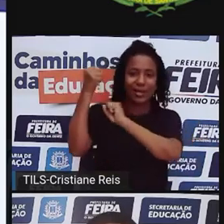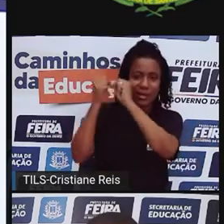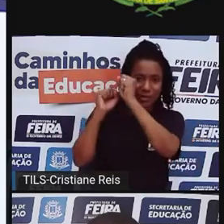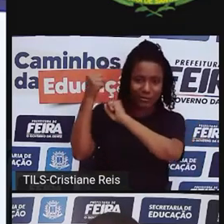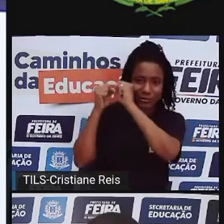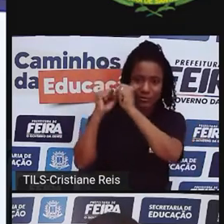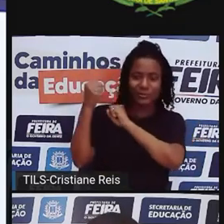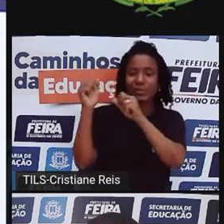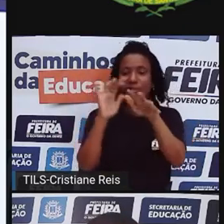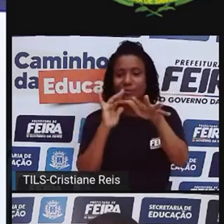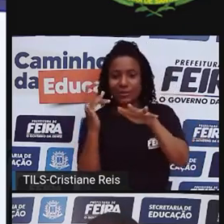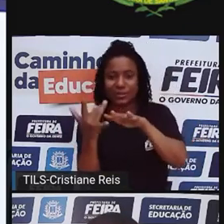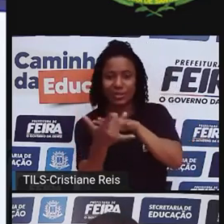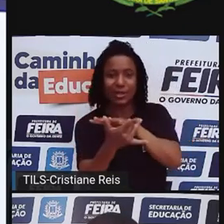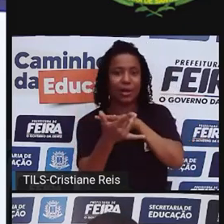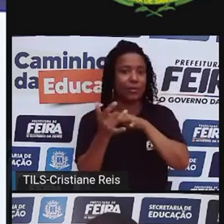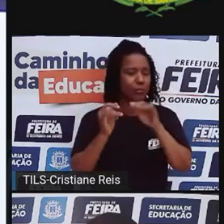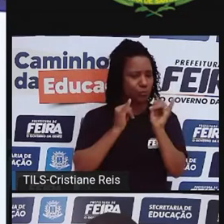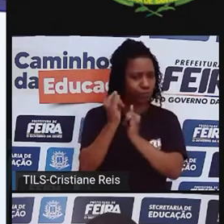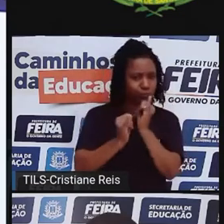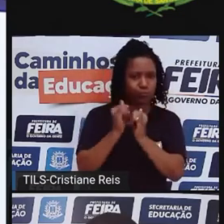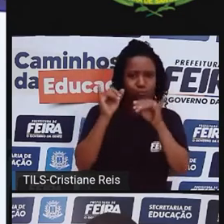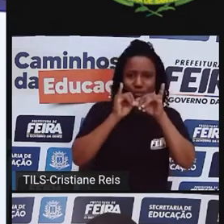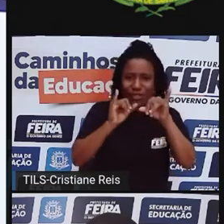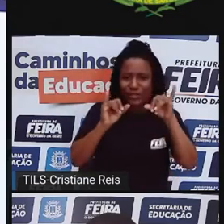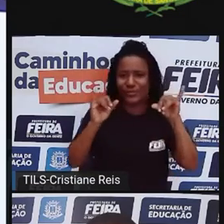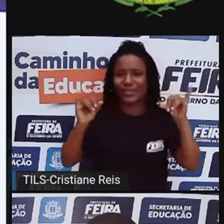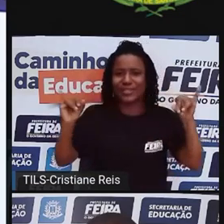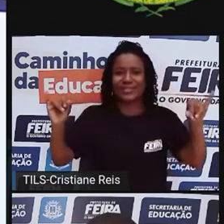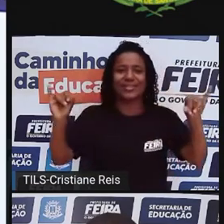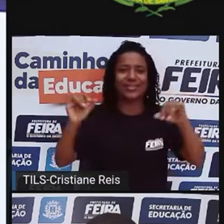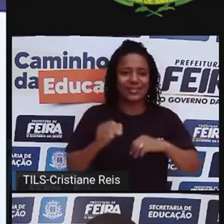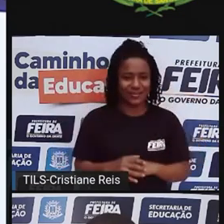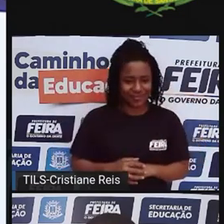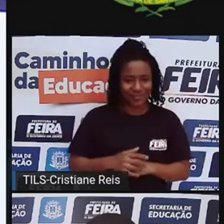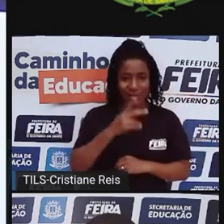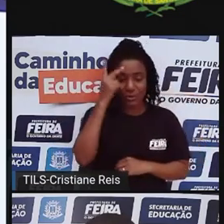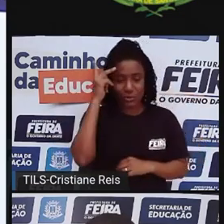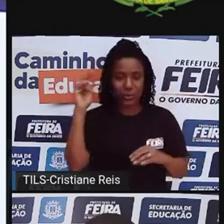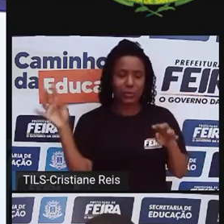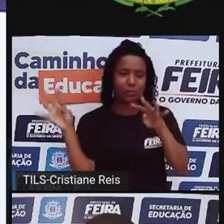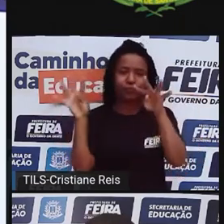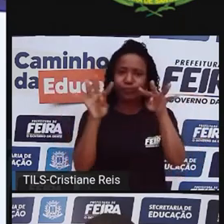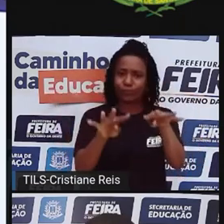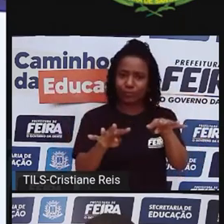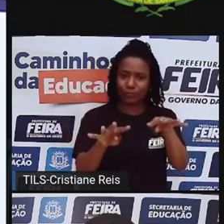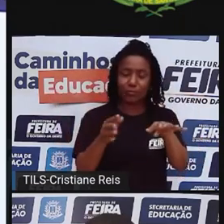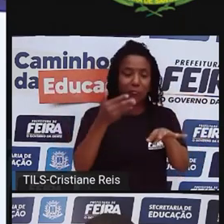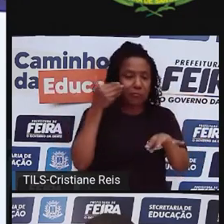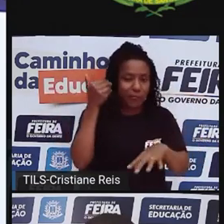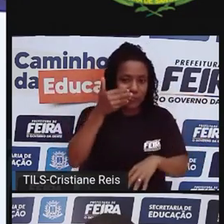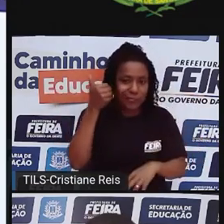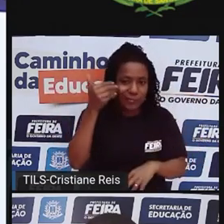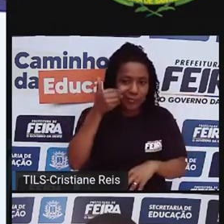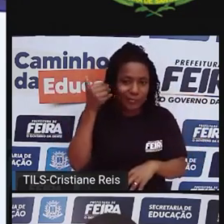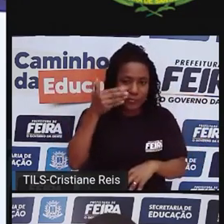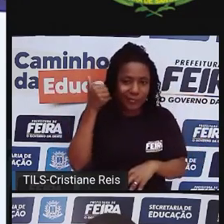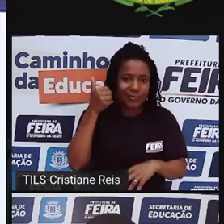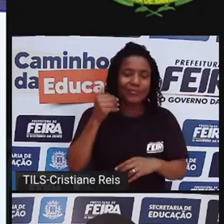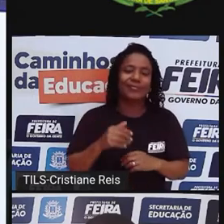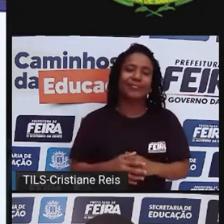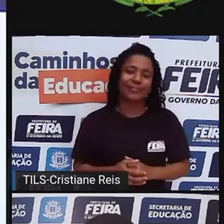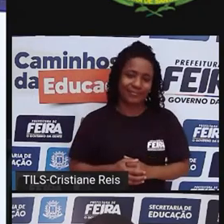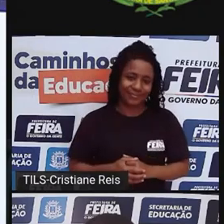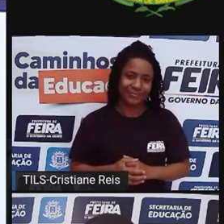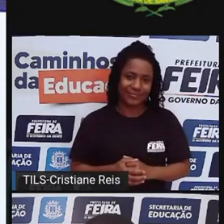sociais, a divulgação é muito grande dos produtos, muito, muito grande. Então, tem produtos bons e baratos também para